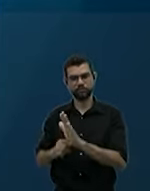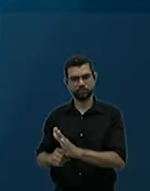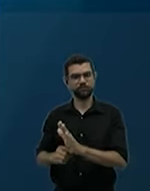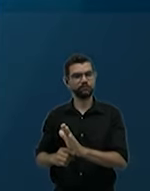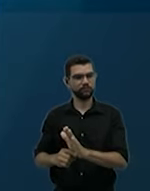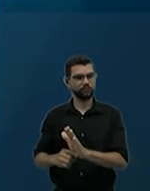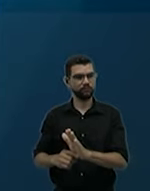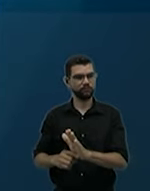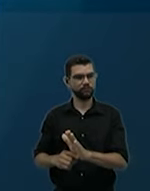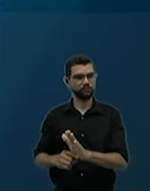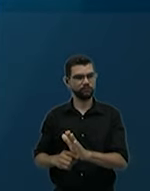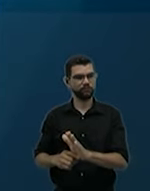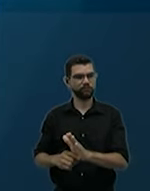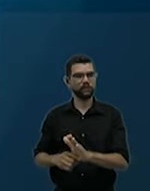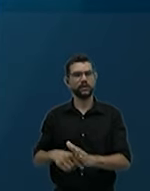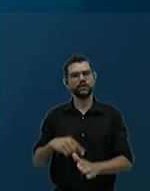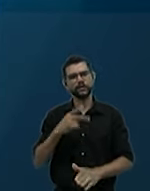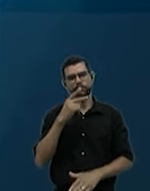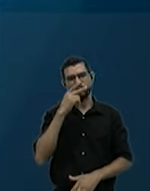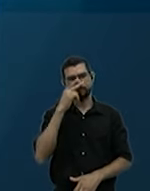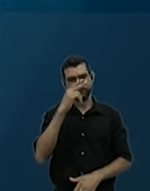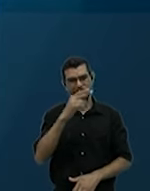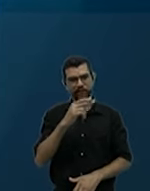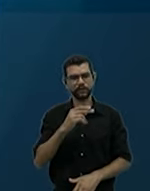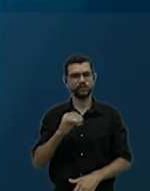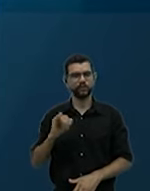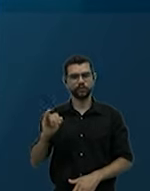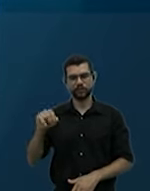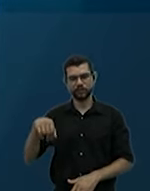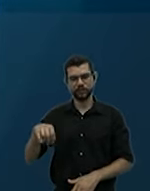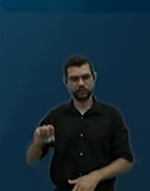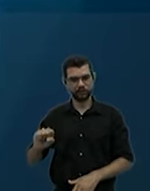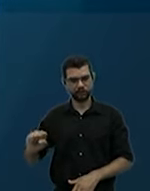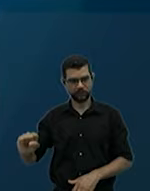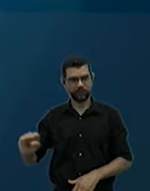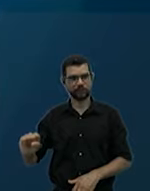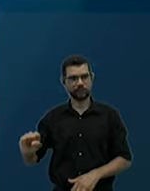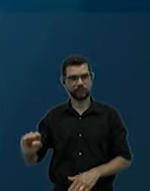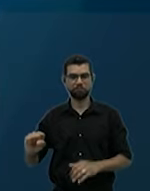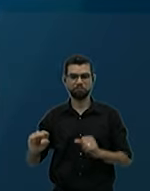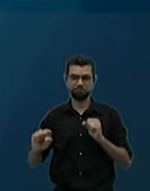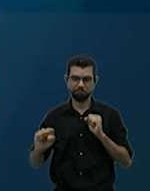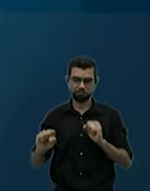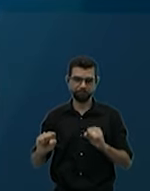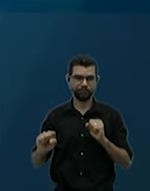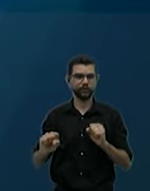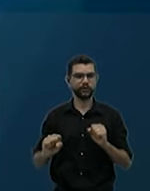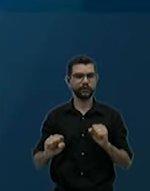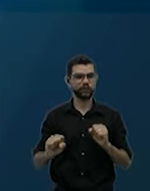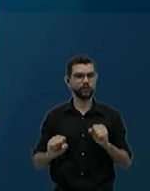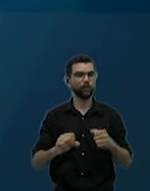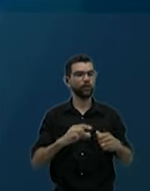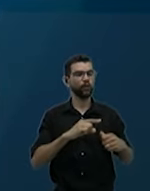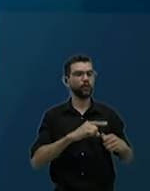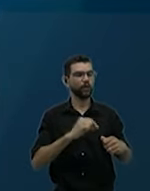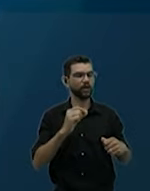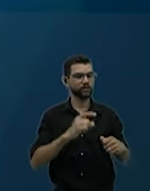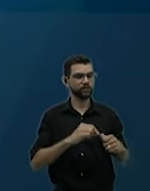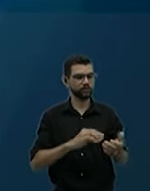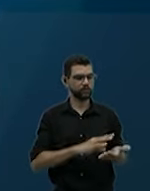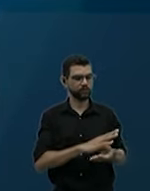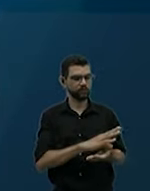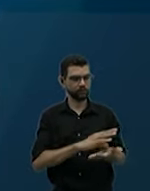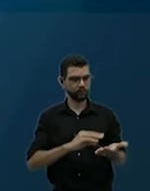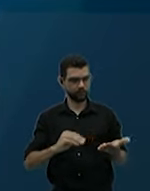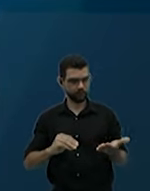INSS poderia copiar esse artigo e colocar em algum regimento interno por lá para decorar